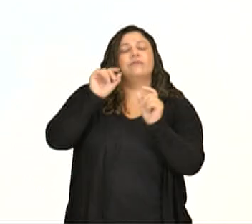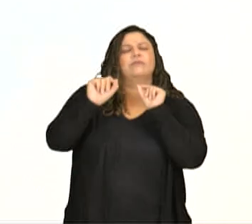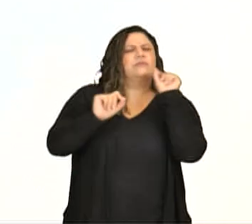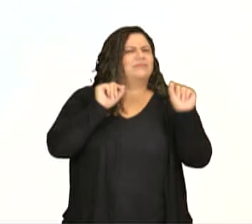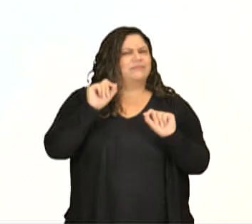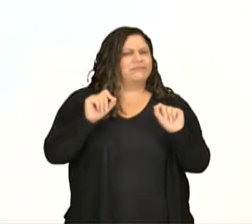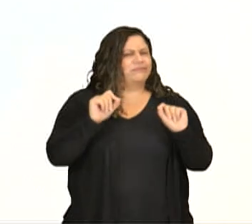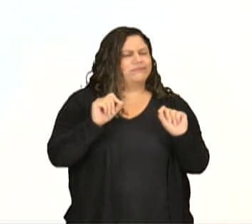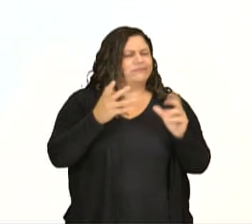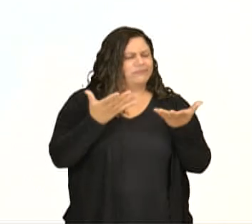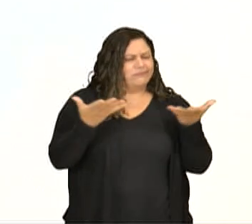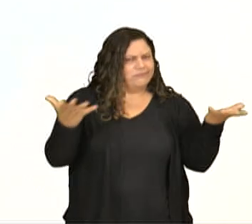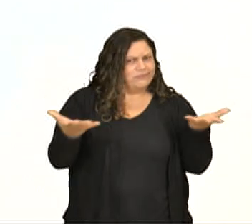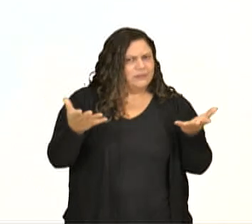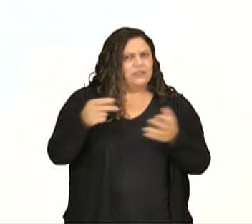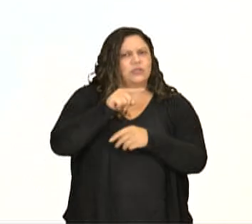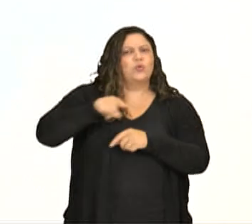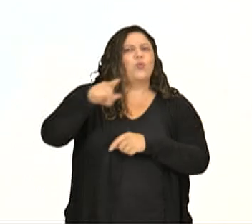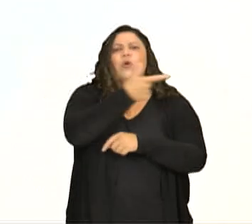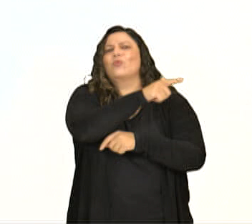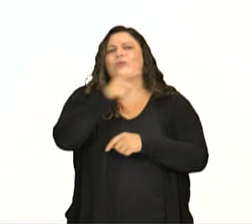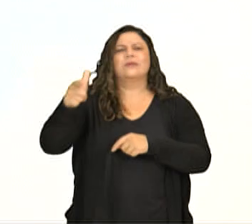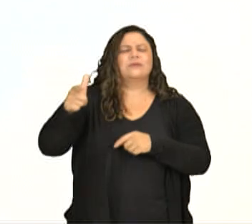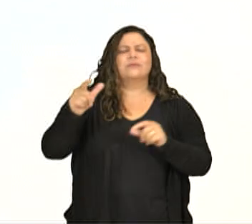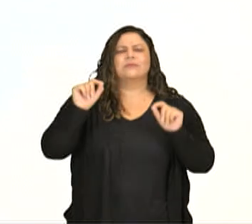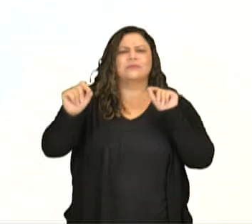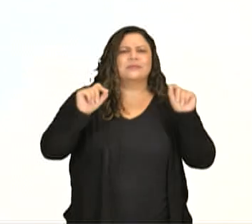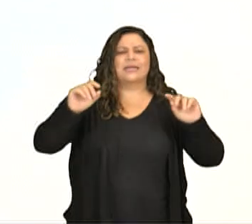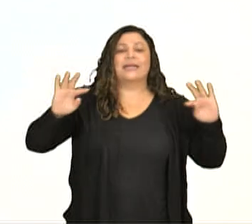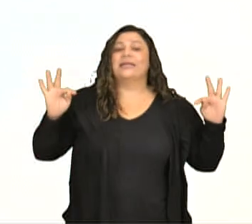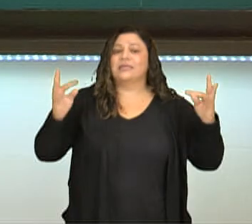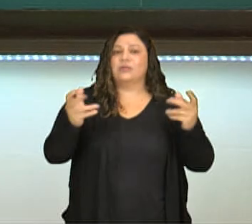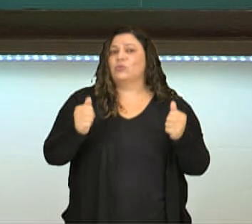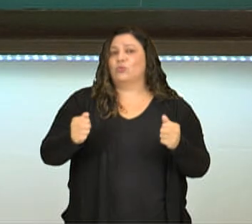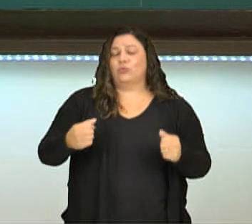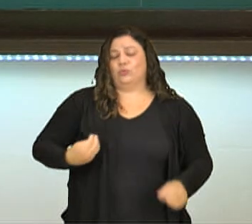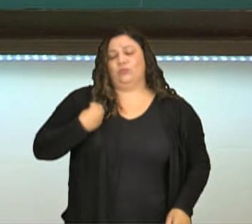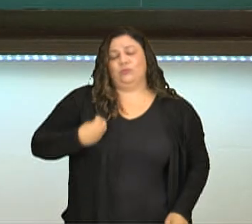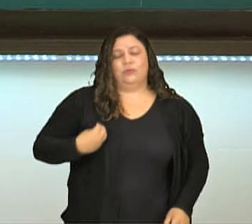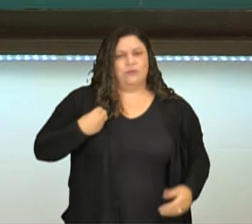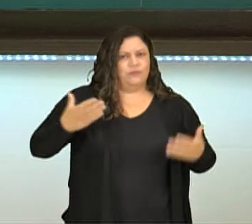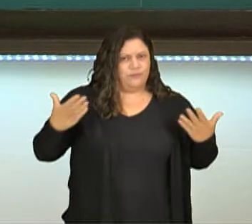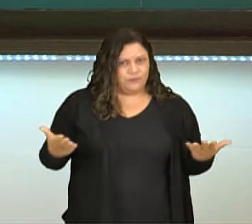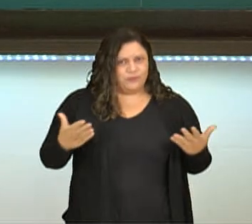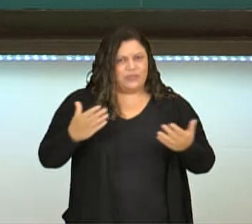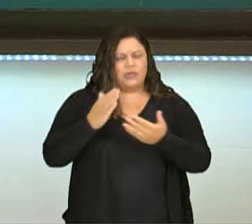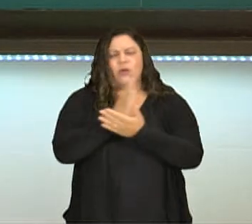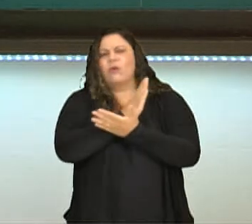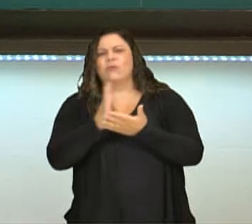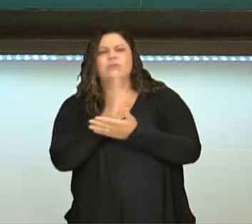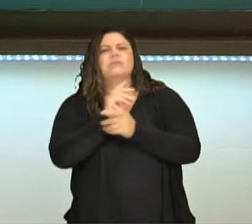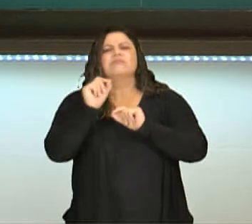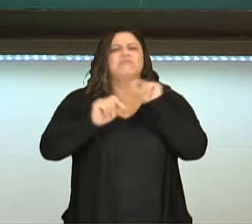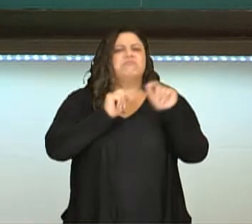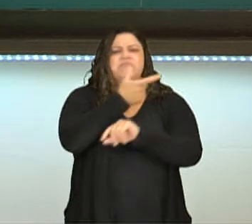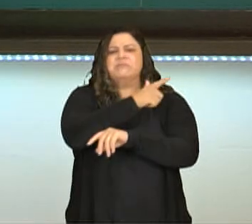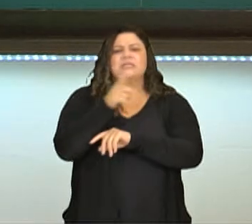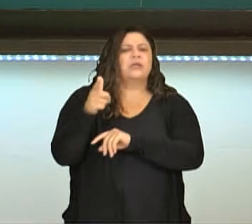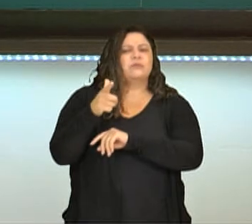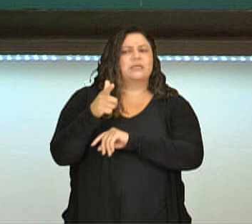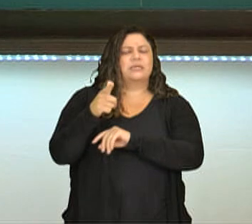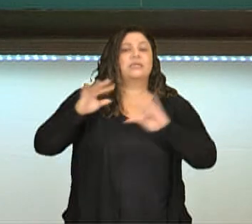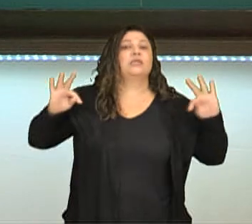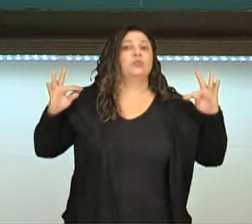queremos saber qual delas não aparece em todos os seres vivos existentes no mundo, ou seja, algo que não esteja presente em todos os